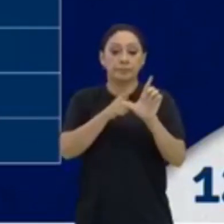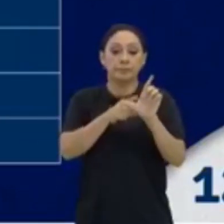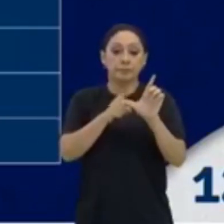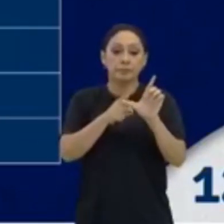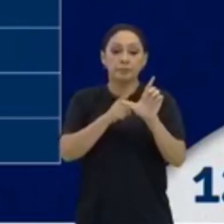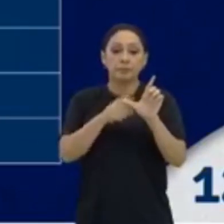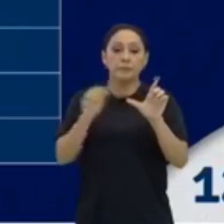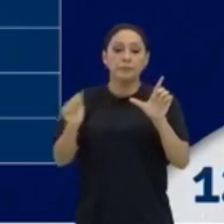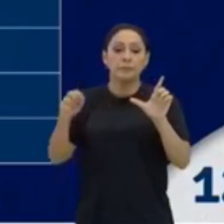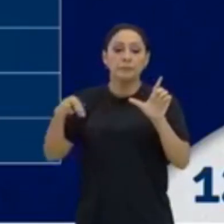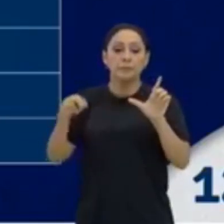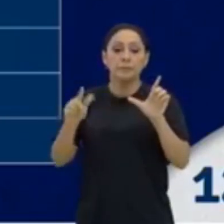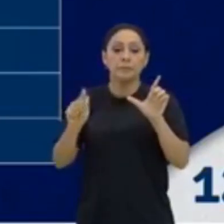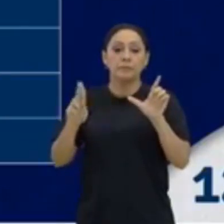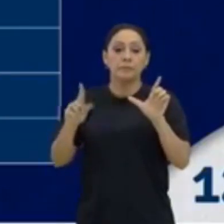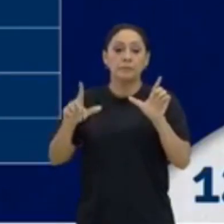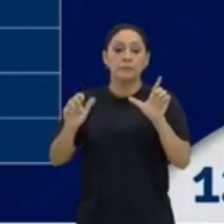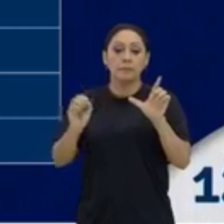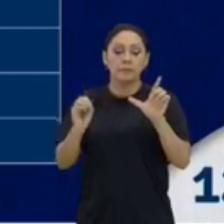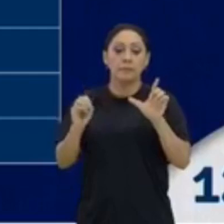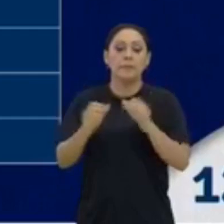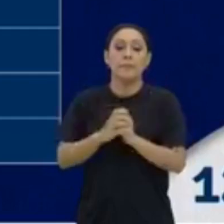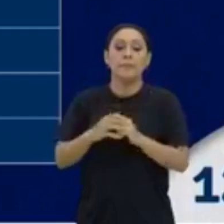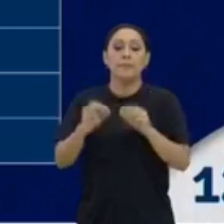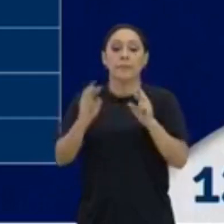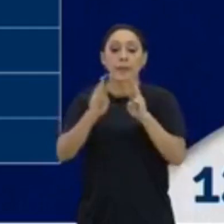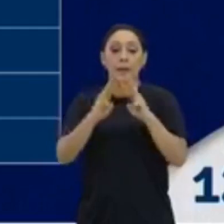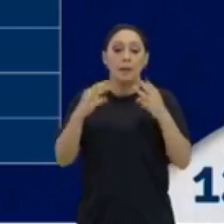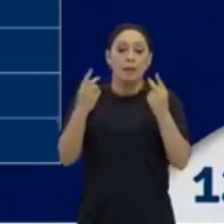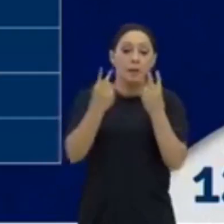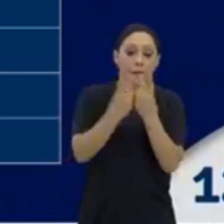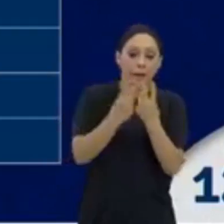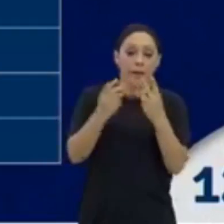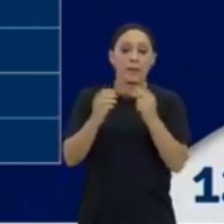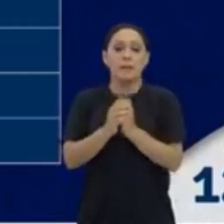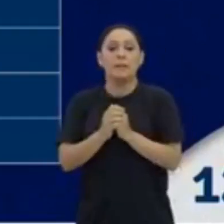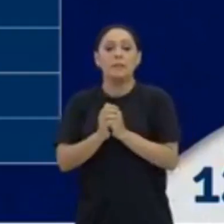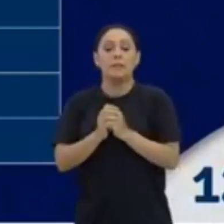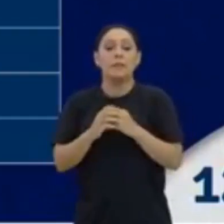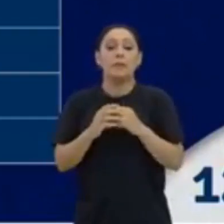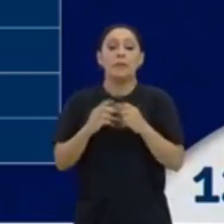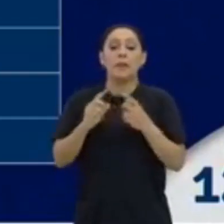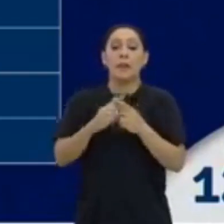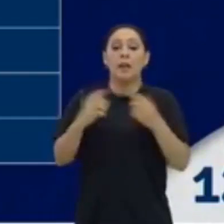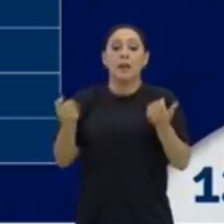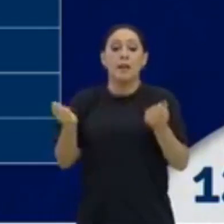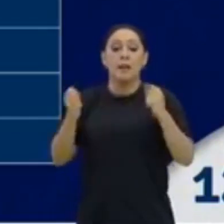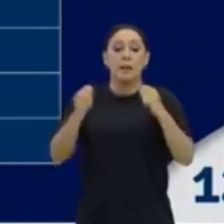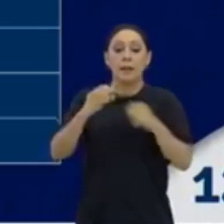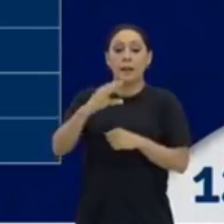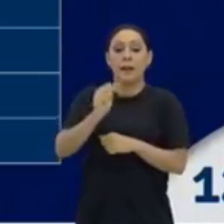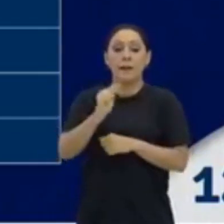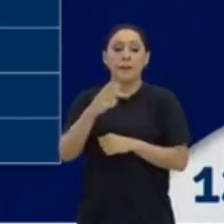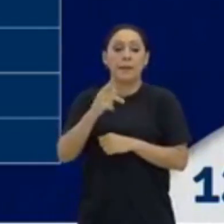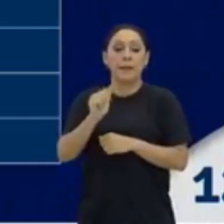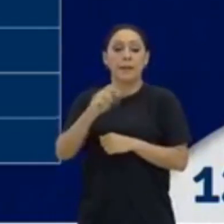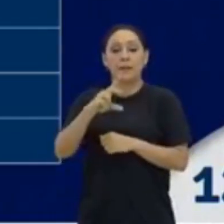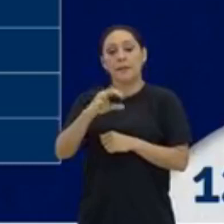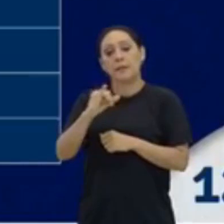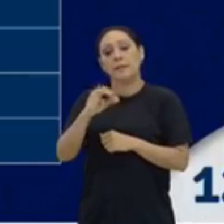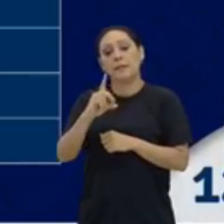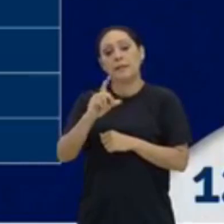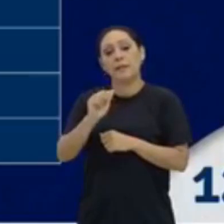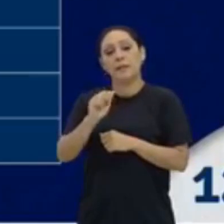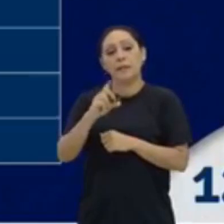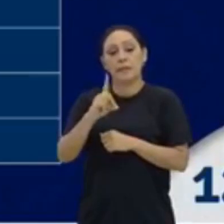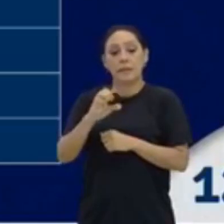mas aqui oficialmente é o radiano. De massa, quilograma, capacidade, litro, tempo, segundos, corrente